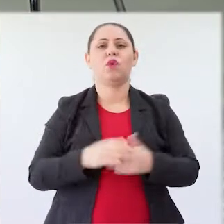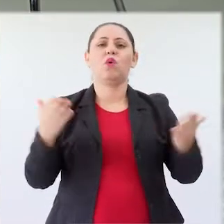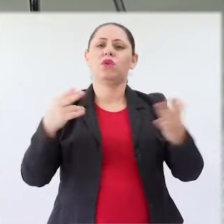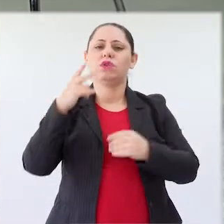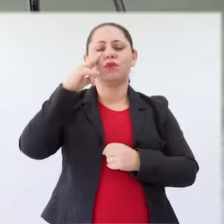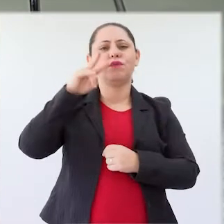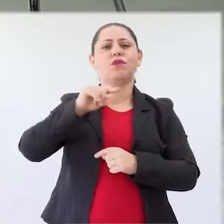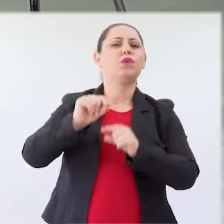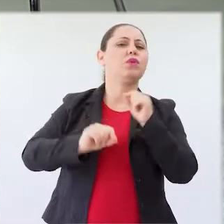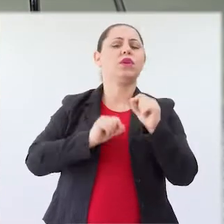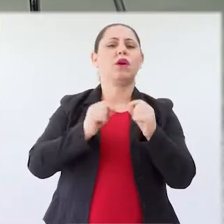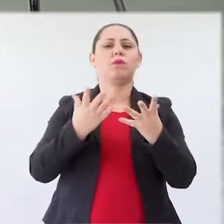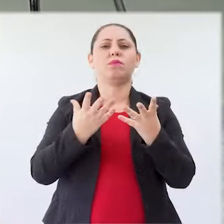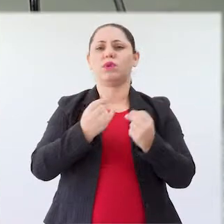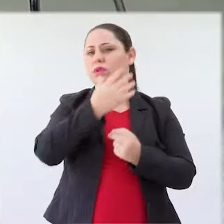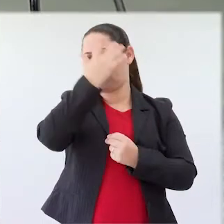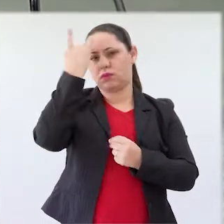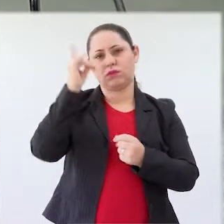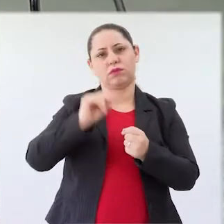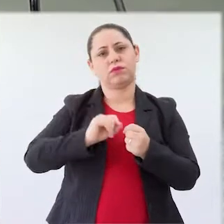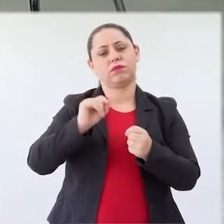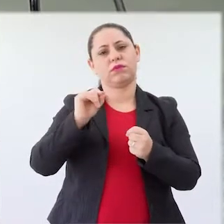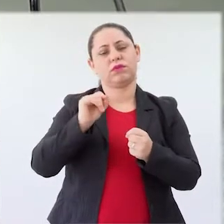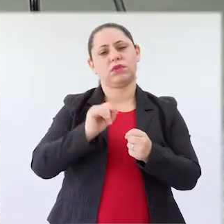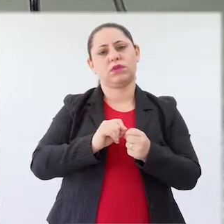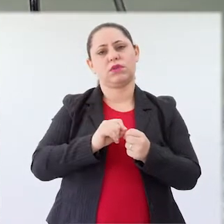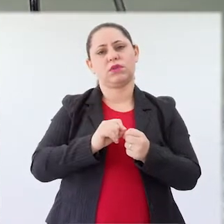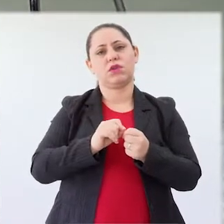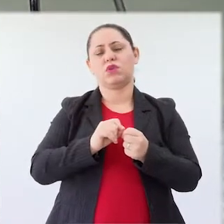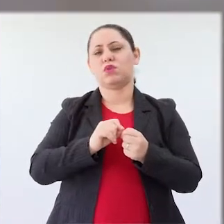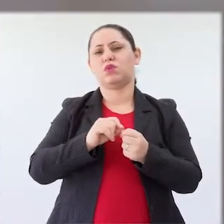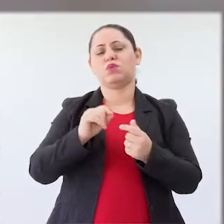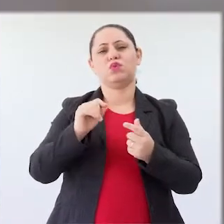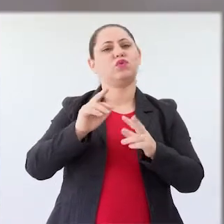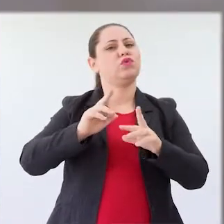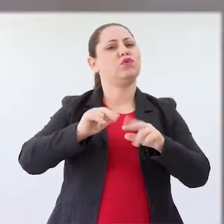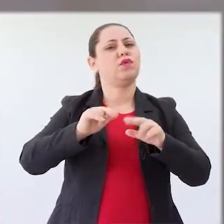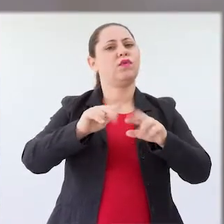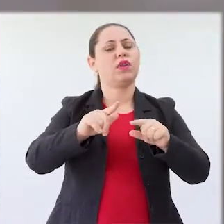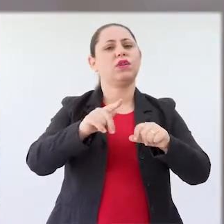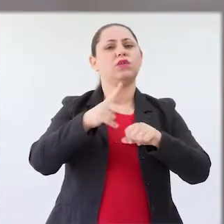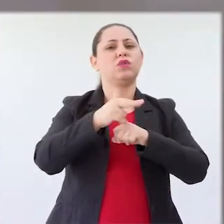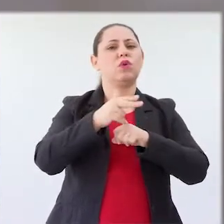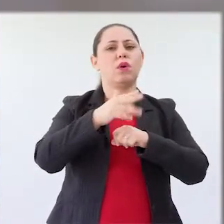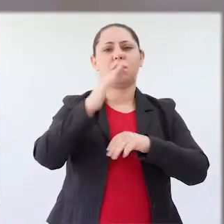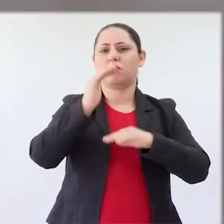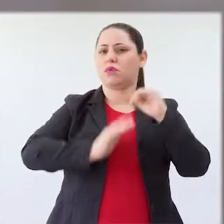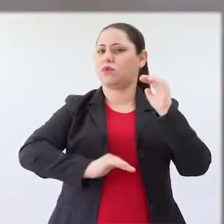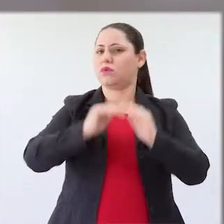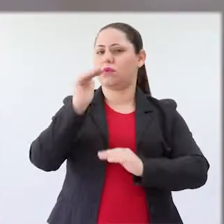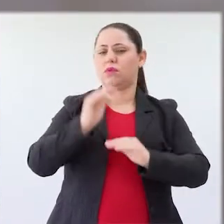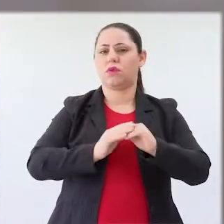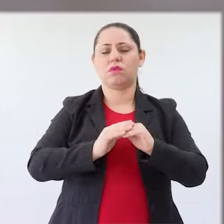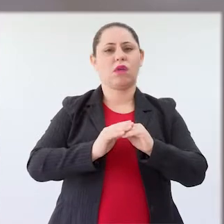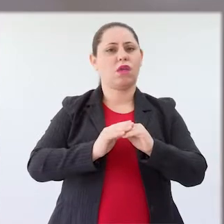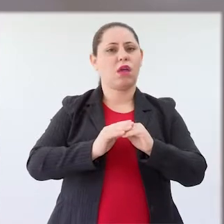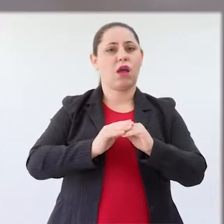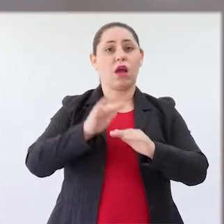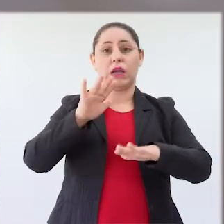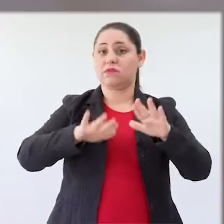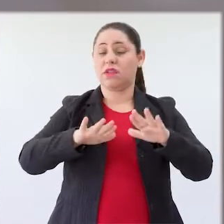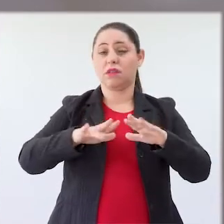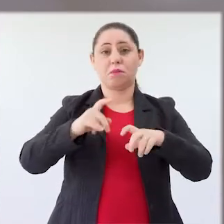pacientes realizando esses tipos de intervenções com profissionais que muitas vezes não são nem